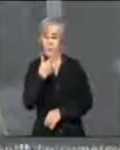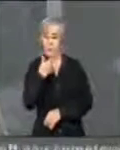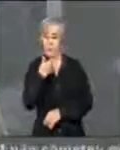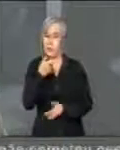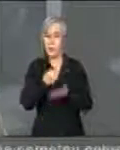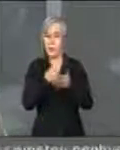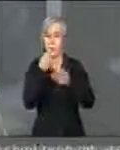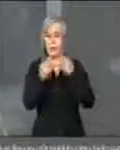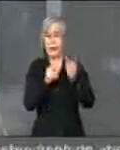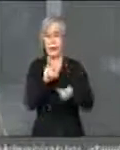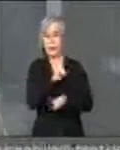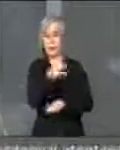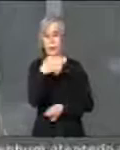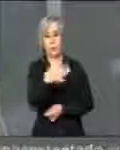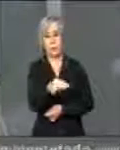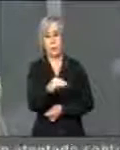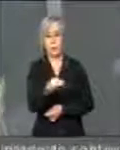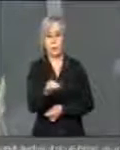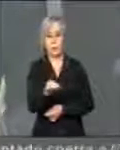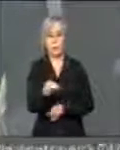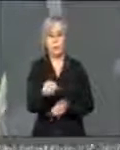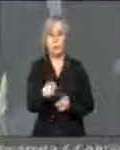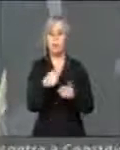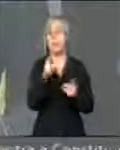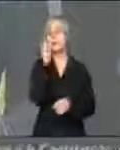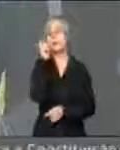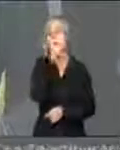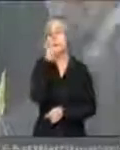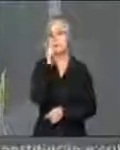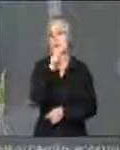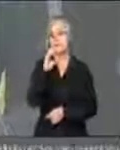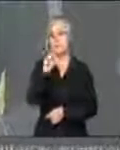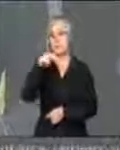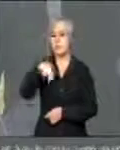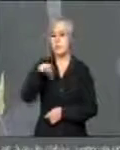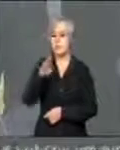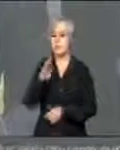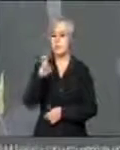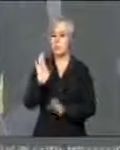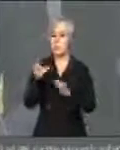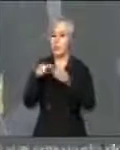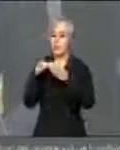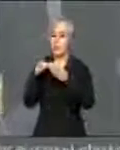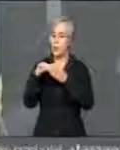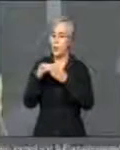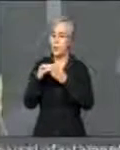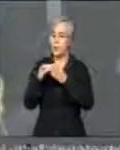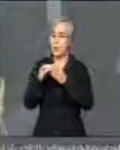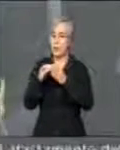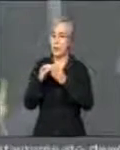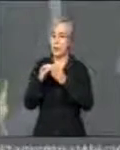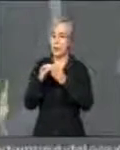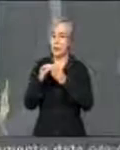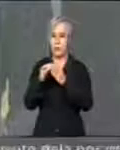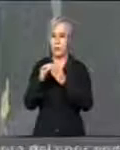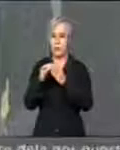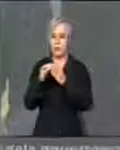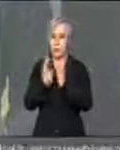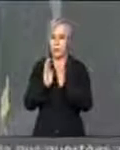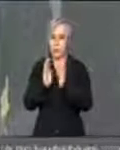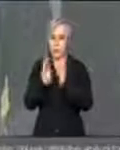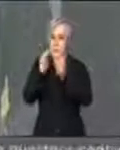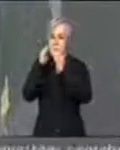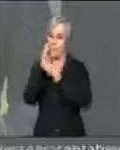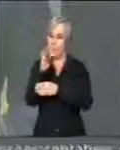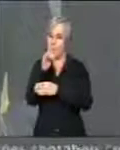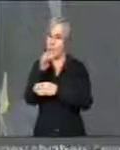Era uma mentira, né? E a CNBB nunca, o colegiado dos bispos do Brasil não se pronunciaram a favor do PT,